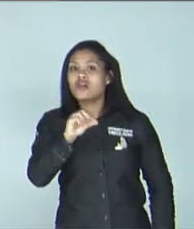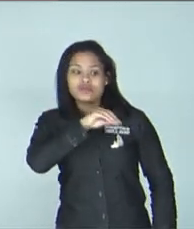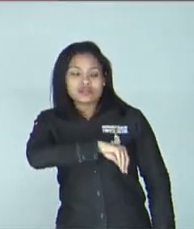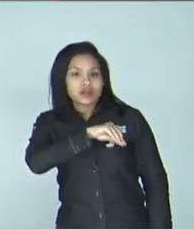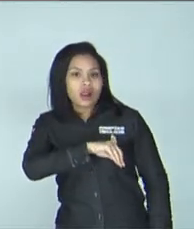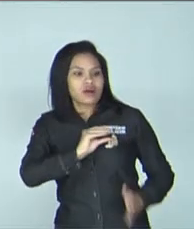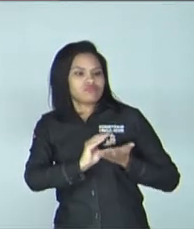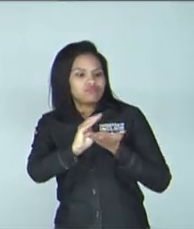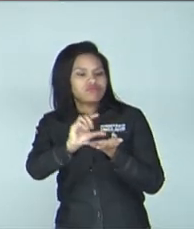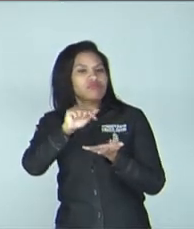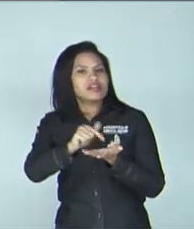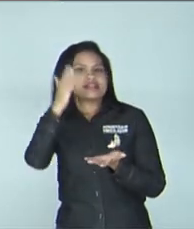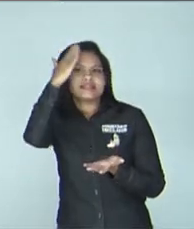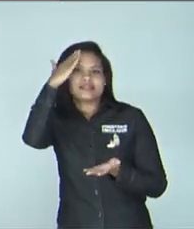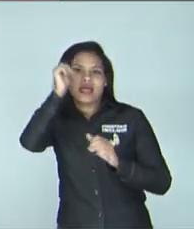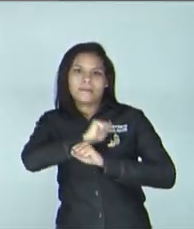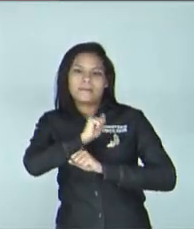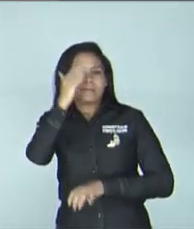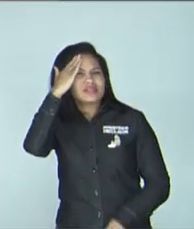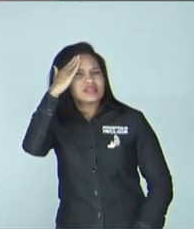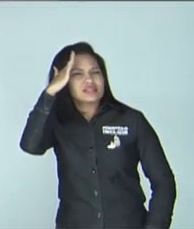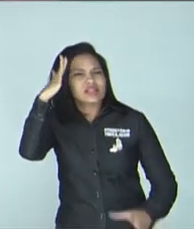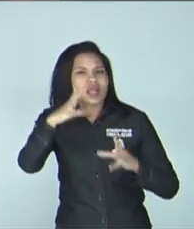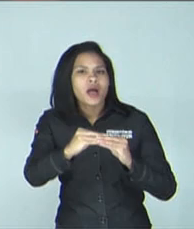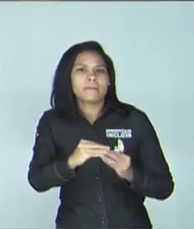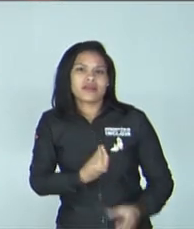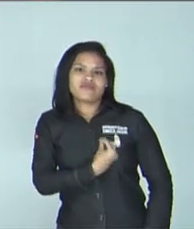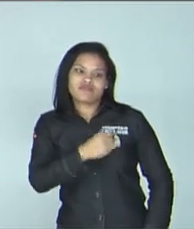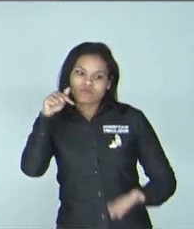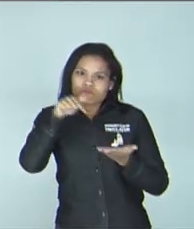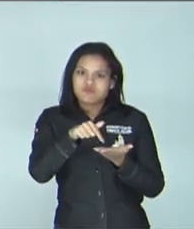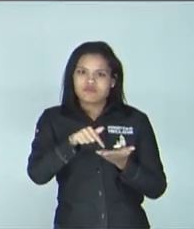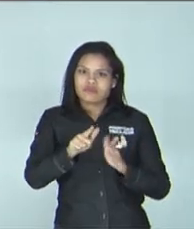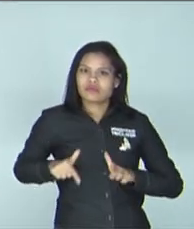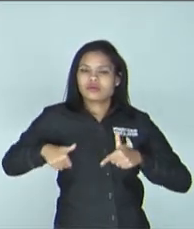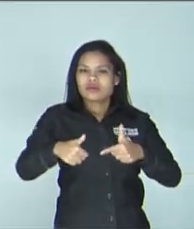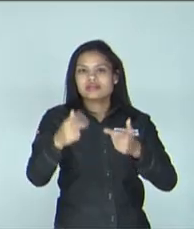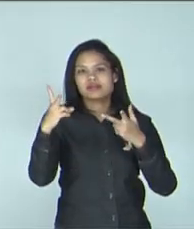caixa que você vive com pouco pouco caixa já batendo de você